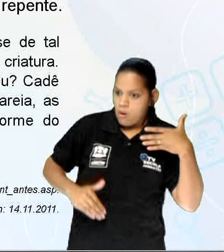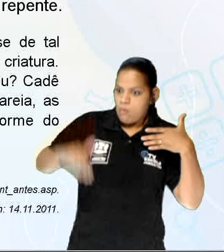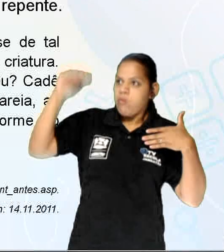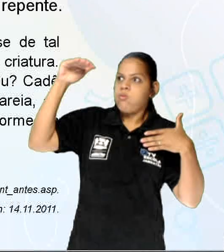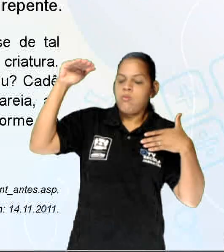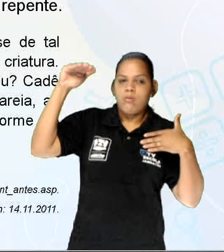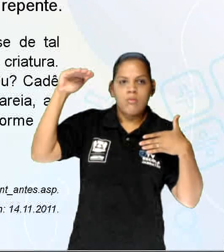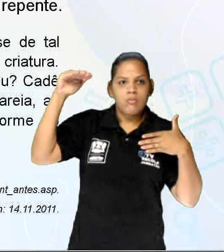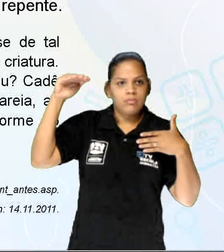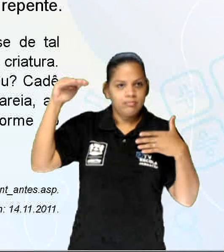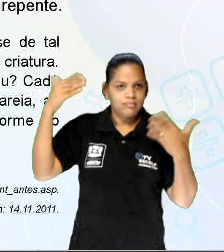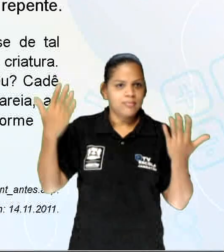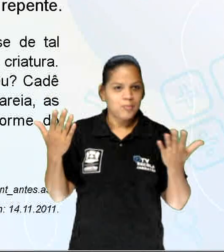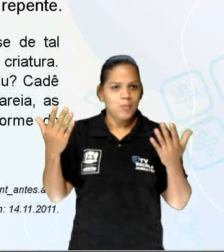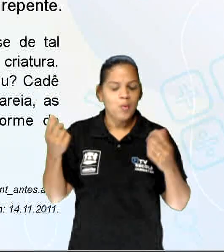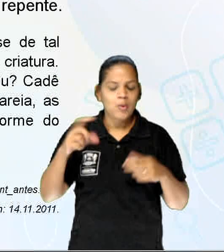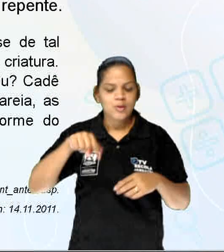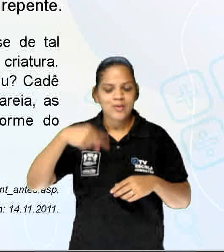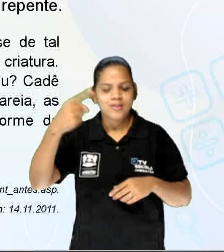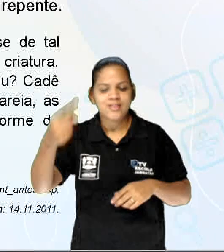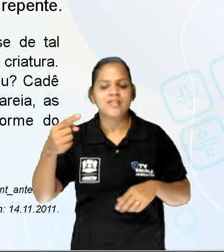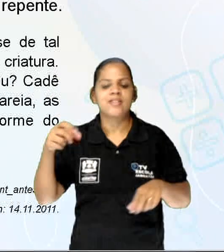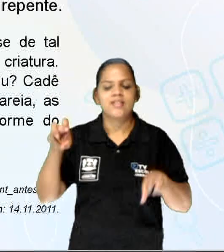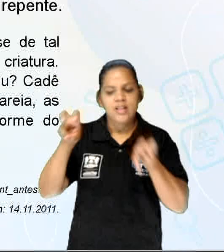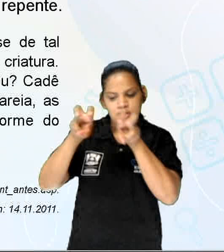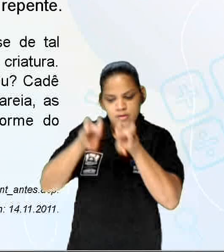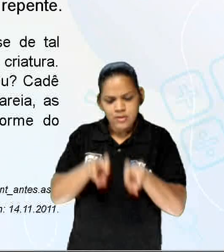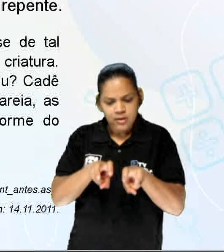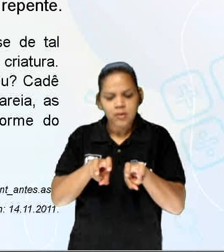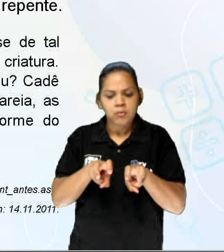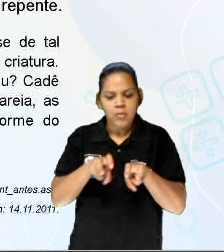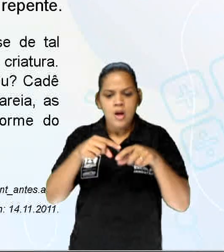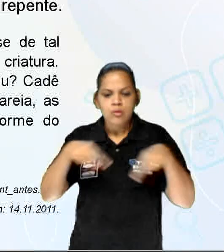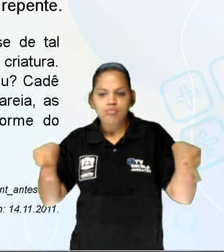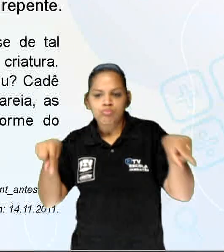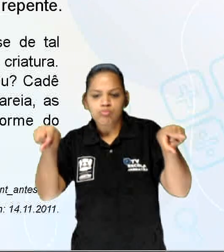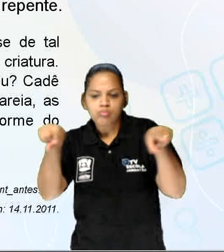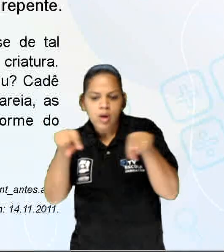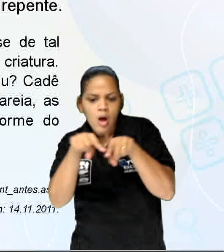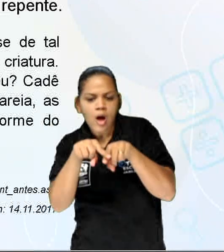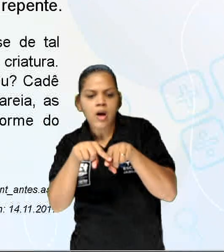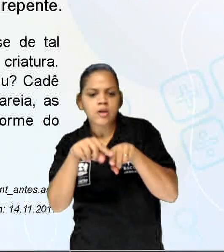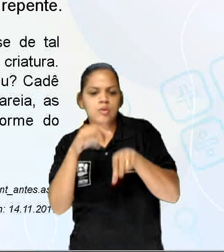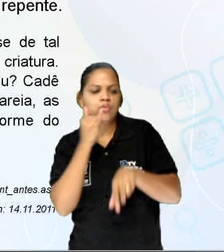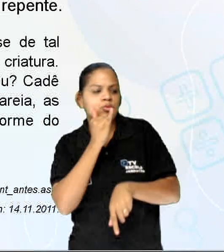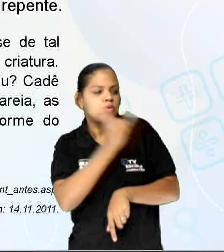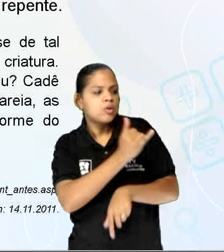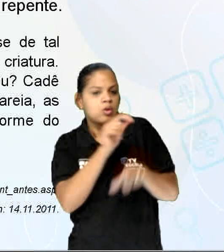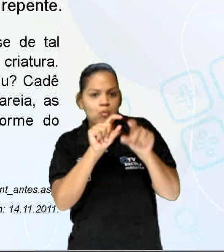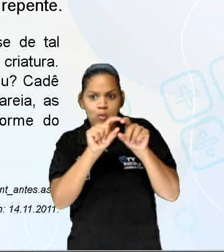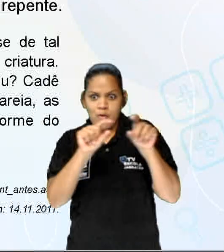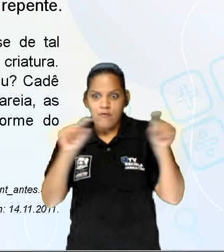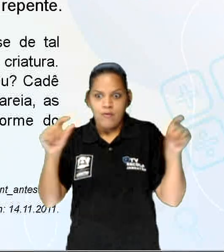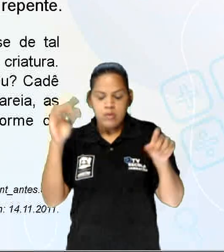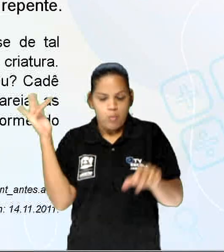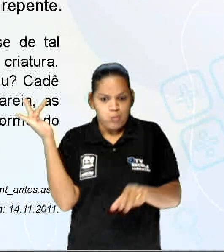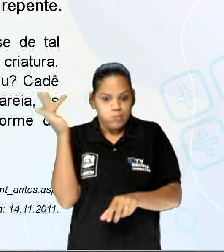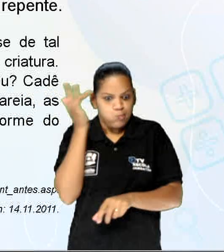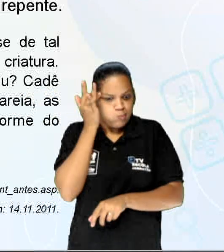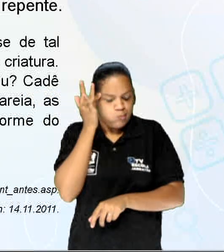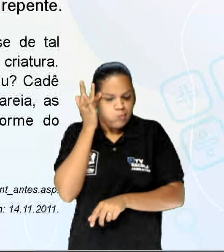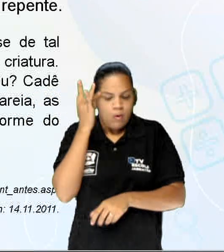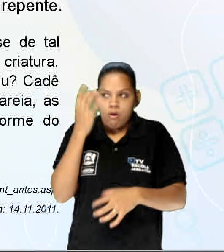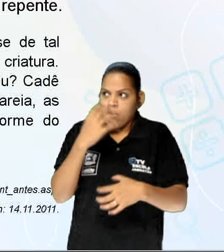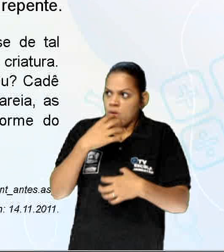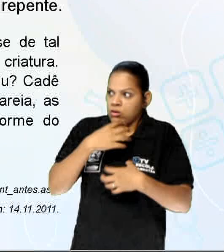se assentam perto de você, no terraço, e dizem uma frase de tal maturidade que você sente que